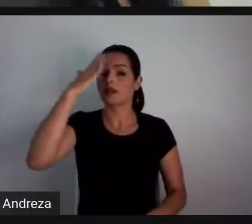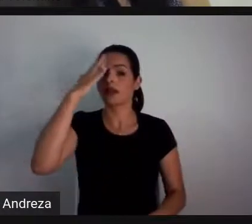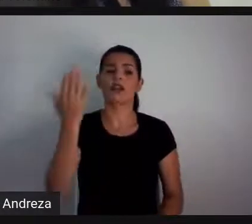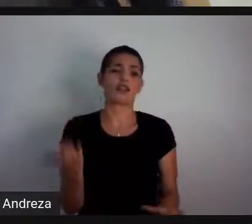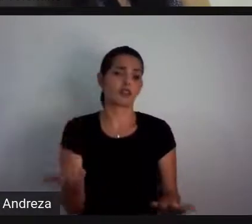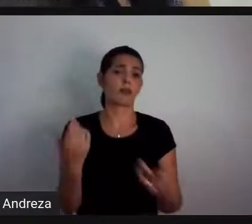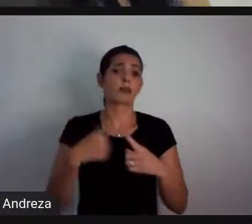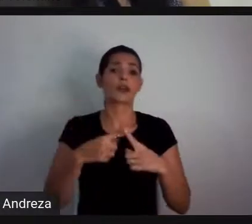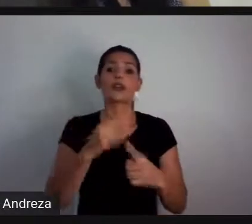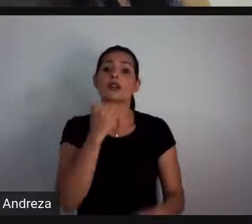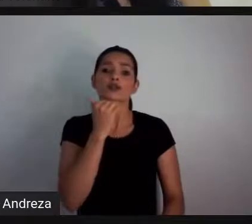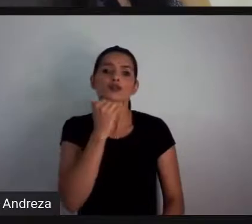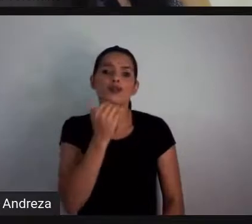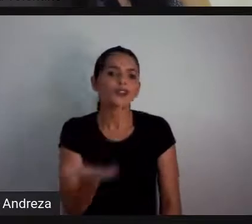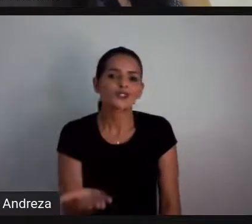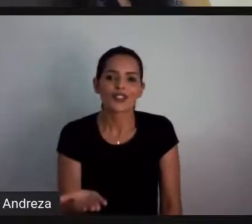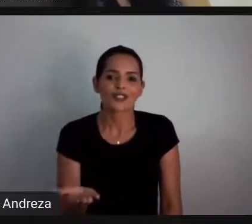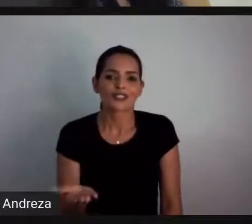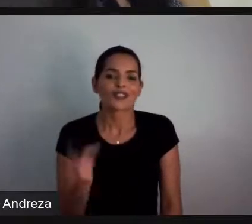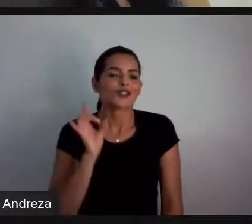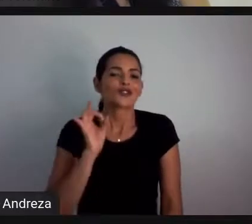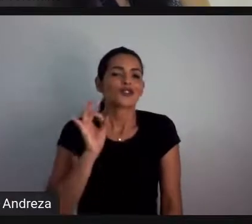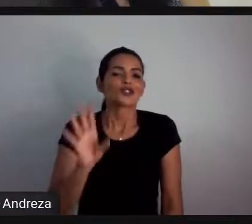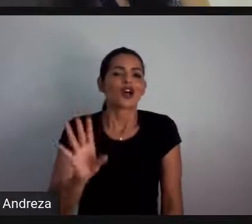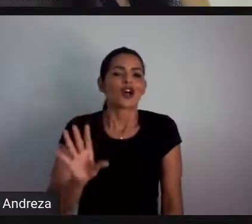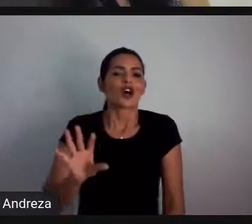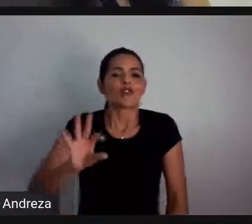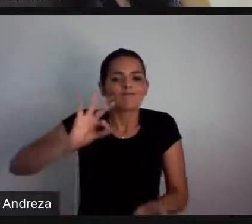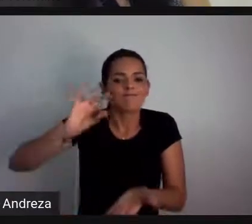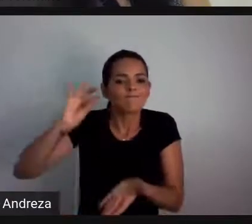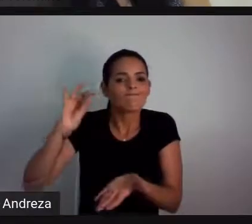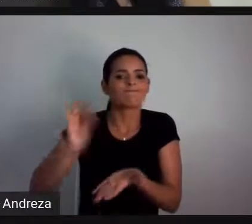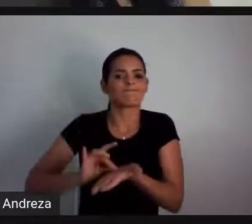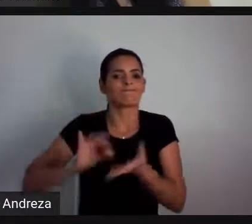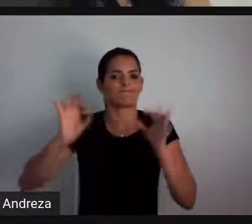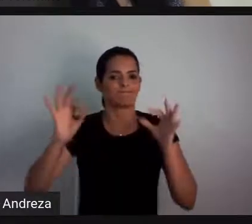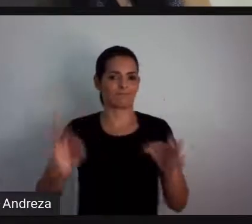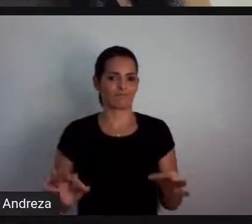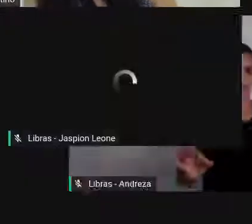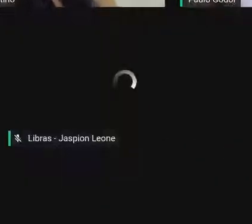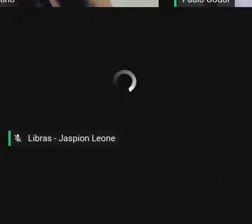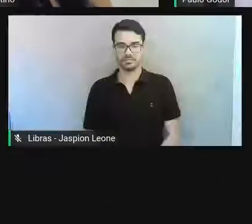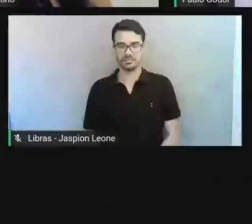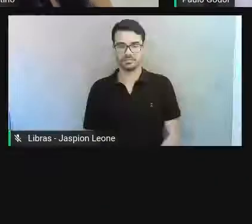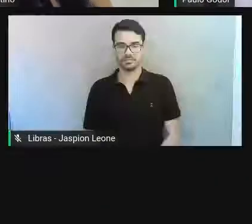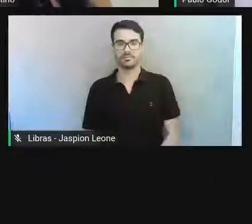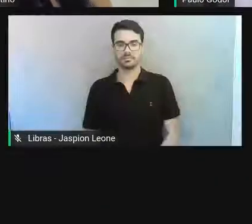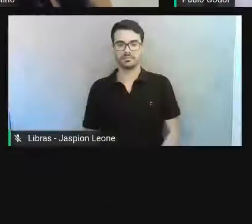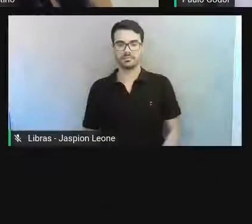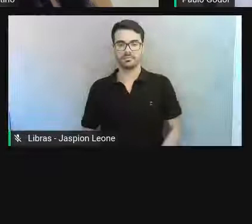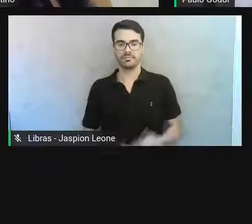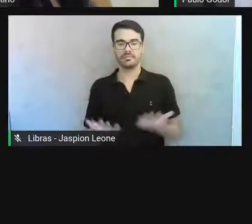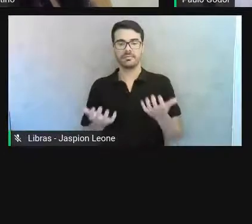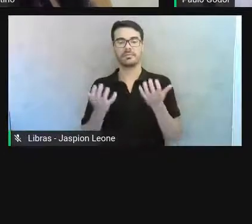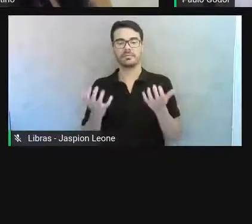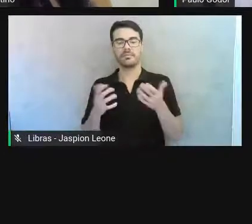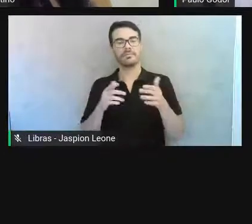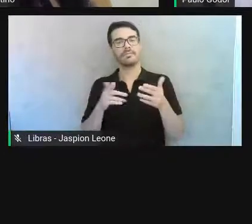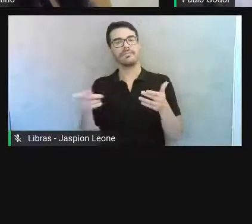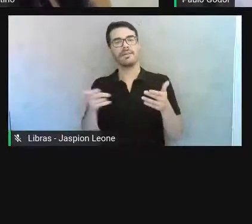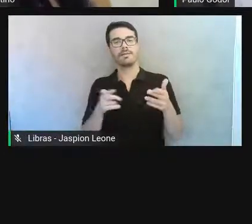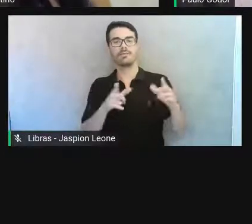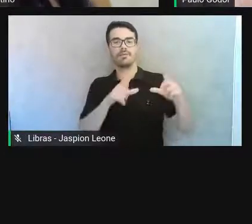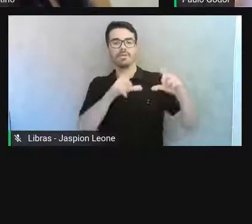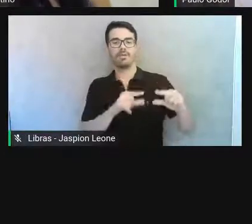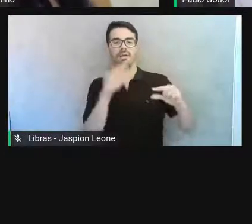adianta simplesmente consolidar, colocar num prazo que você, quero quitar isso rápido, e você não tem condição de pagar.